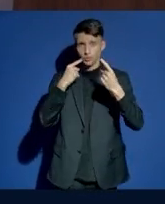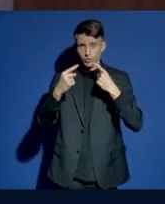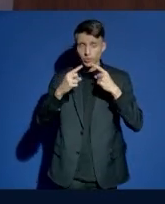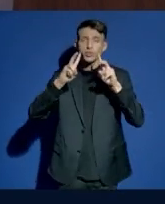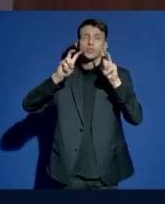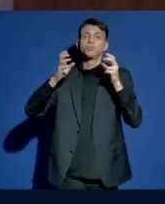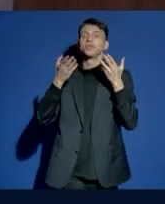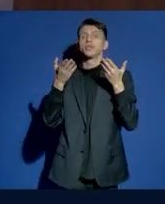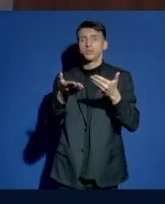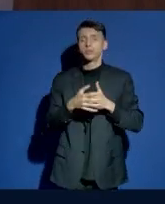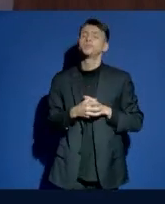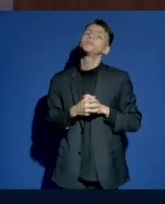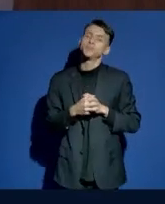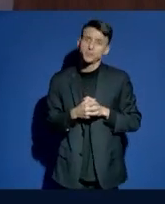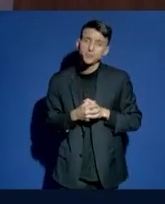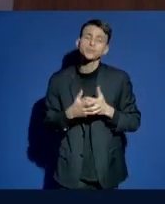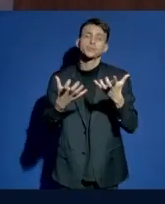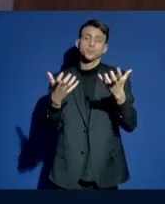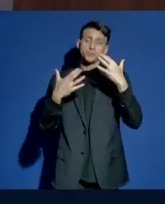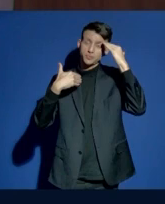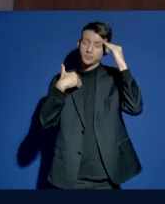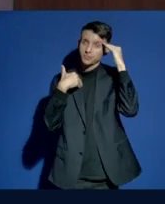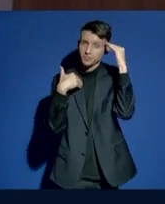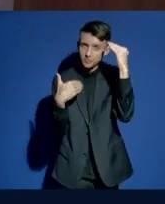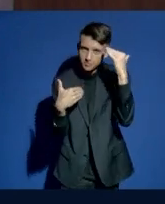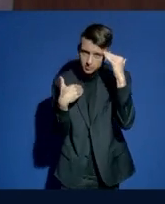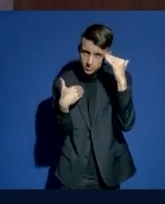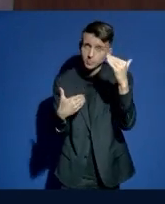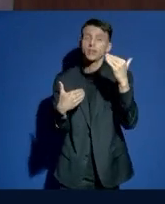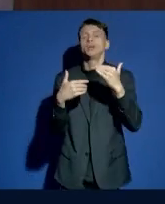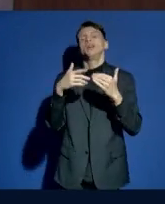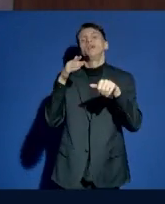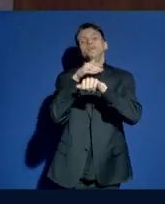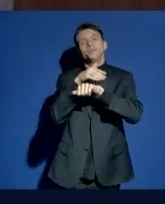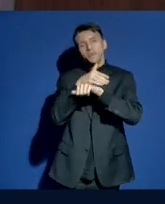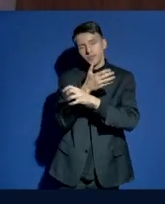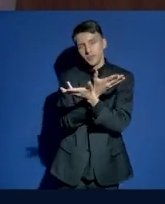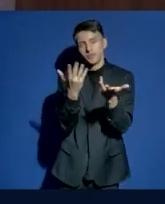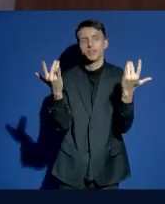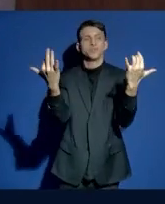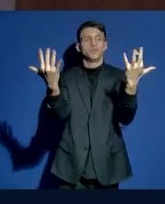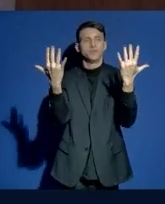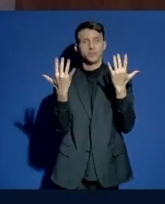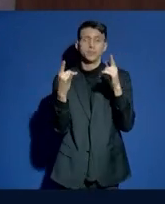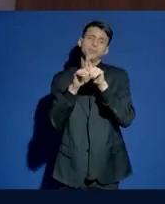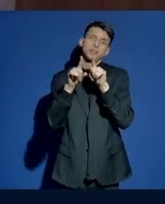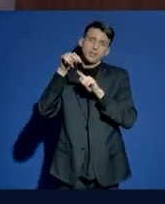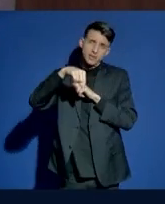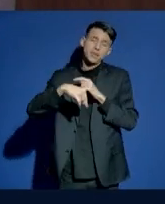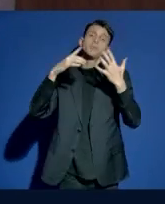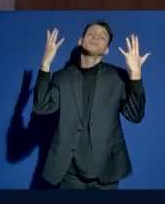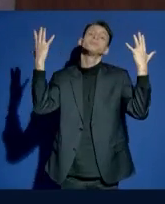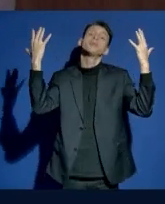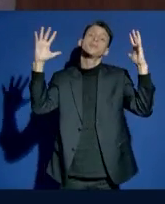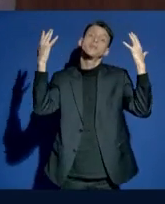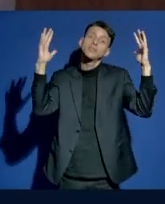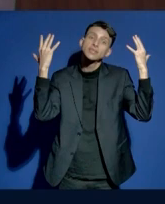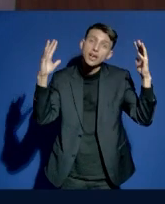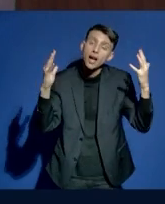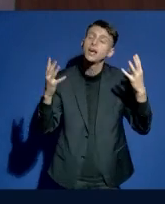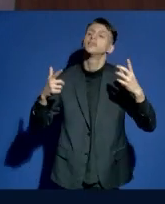conversar. Eu queria agradecer aqui a participação de vocês, parabenizar